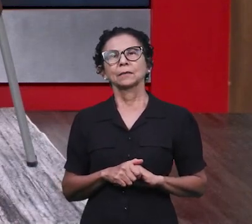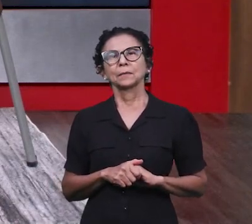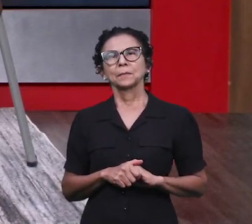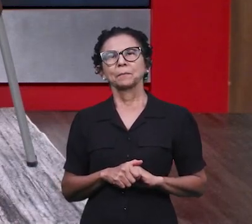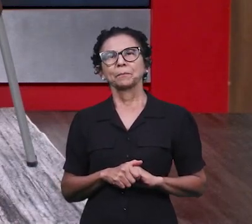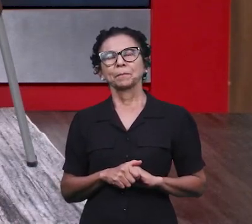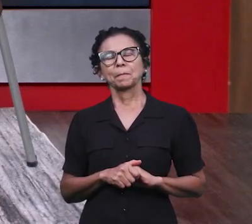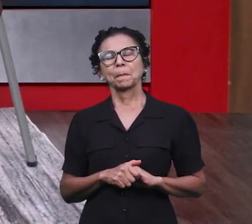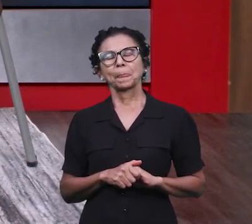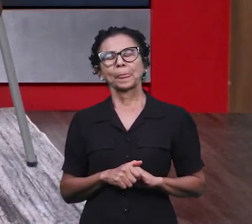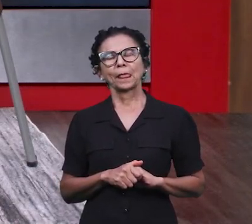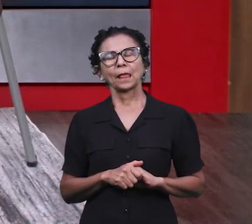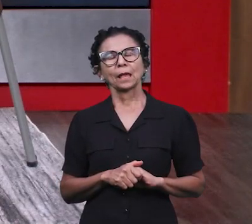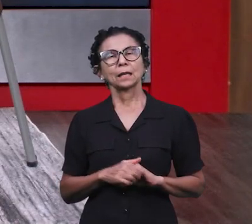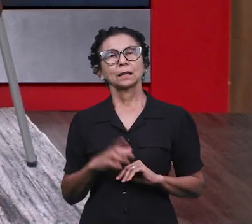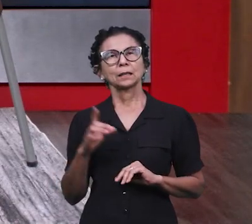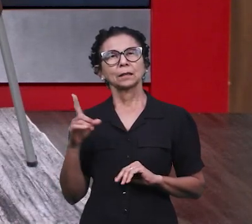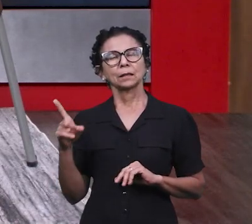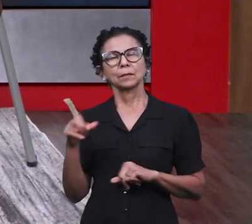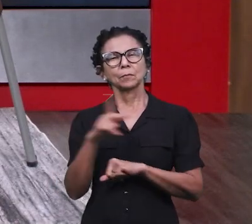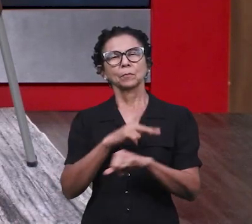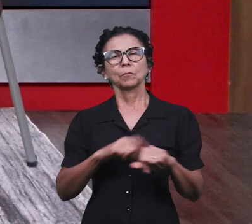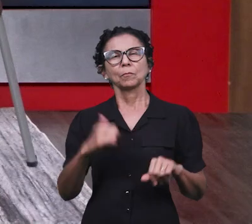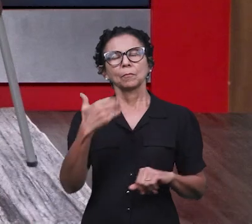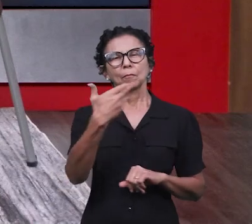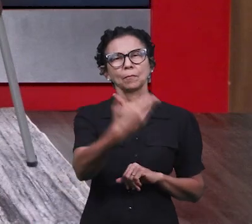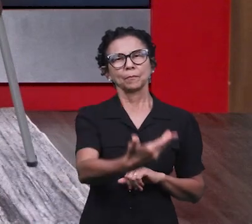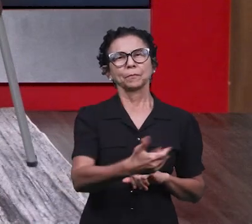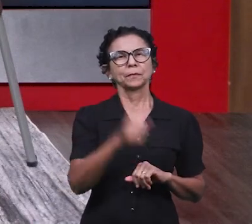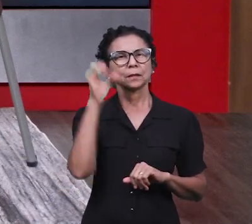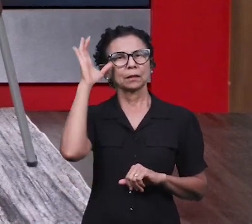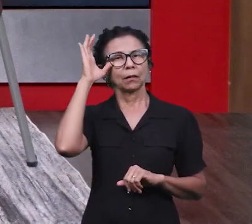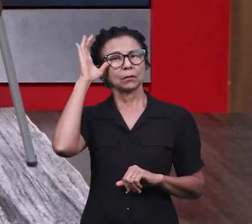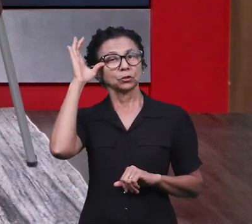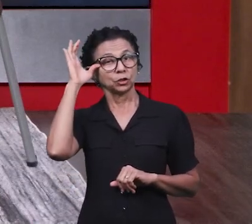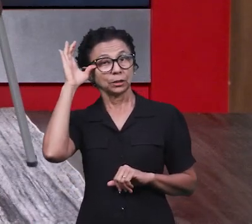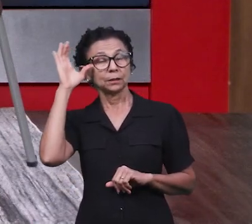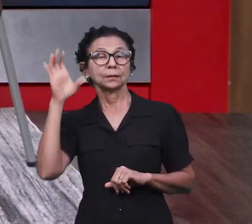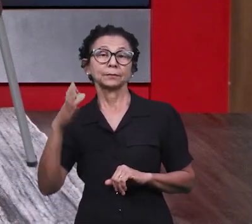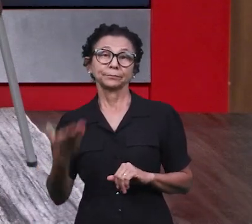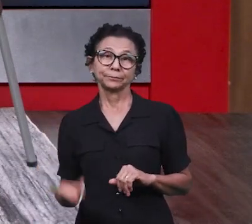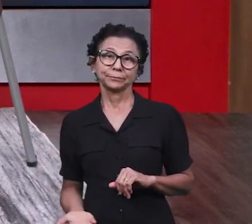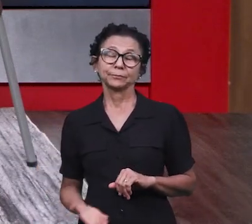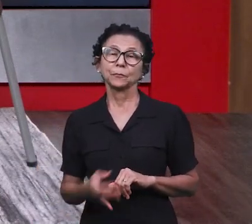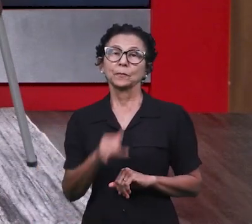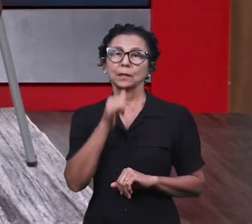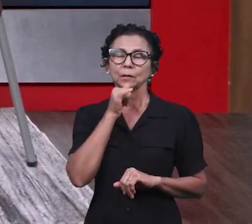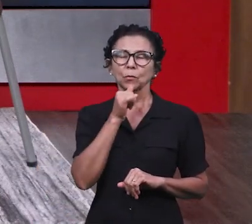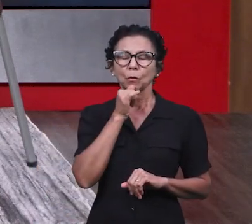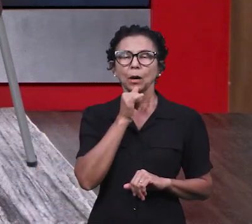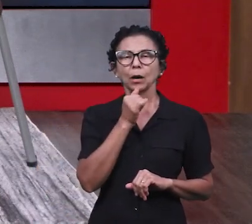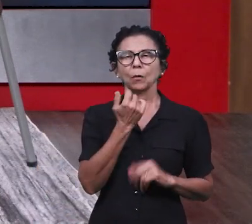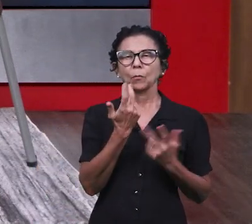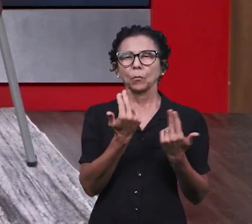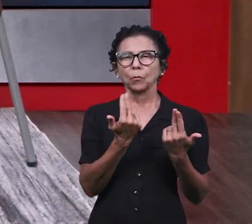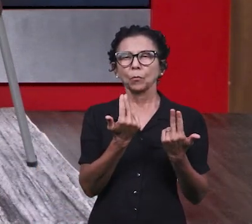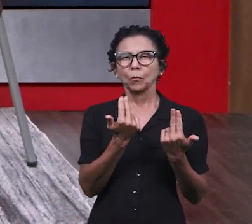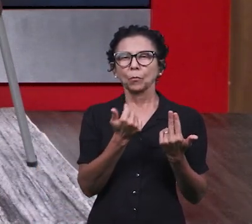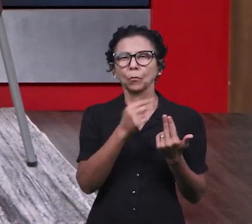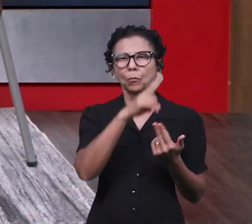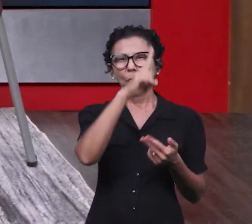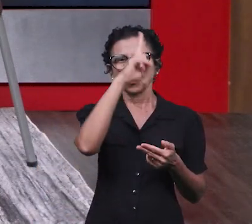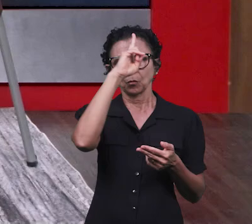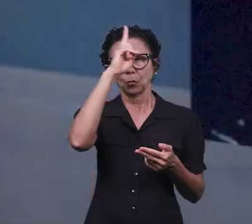em Pequim, já estão concluindo-se os testes para táxis autônomos. A pessoa, como Uber, né? Em qualquer lugar